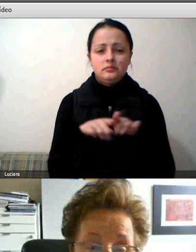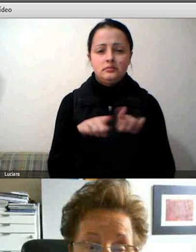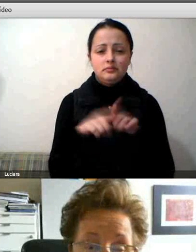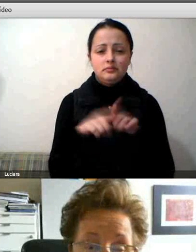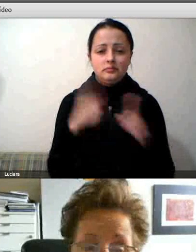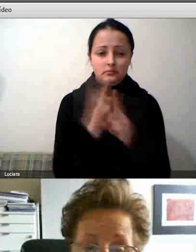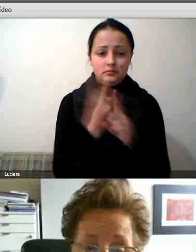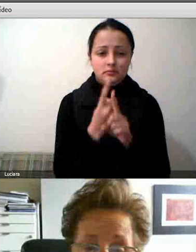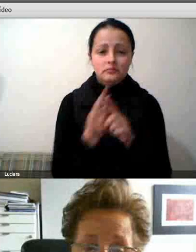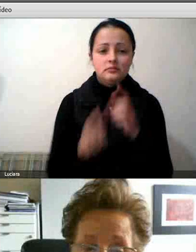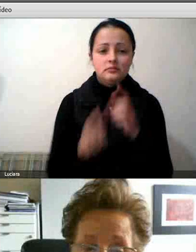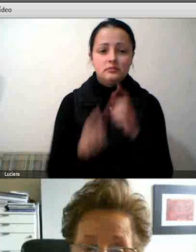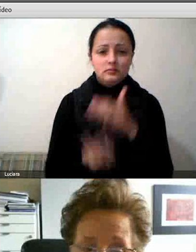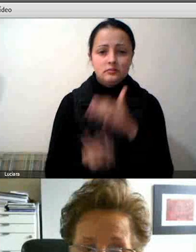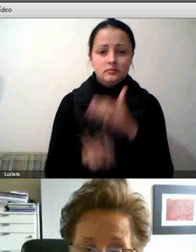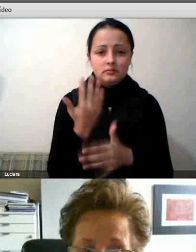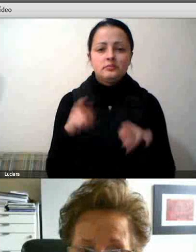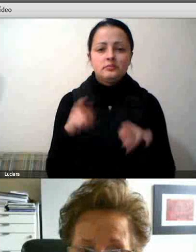E